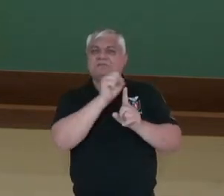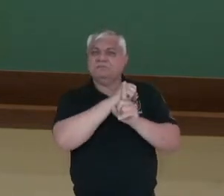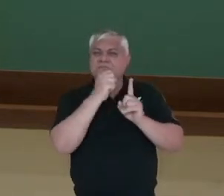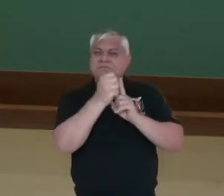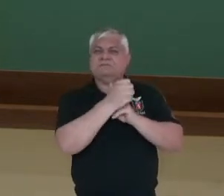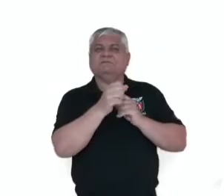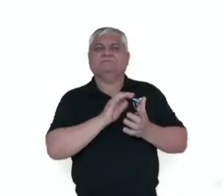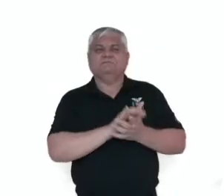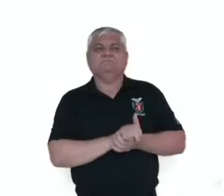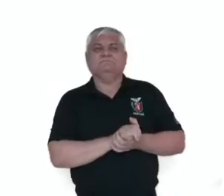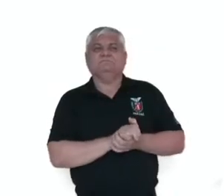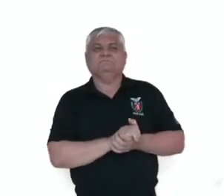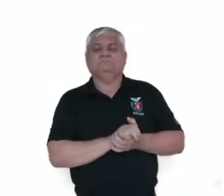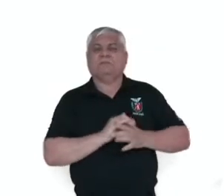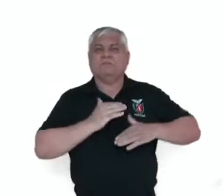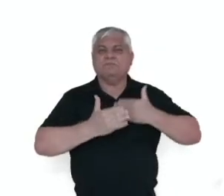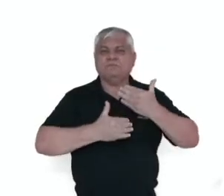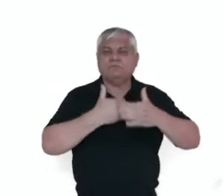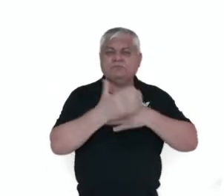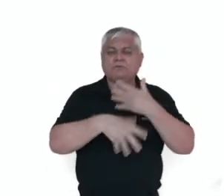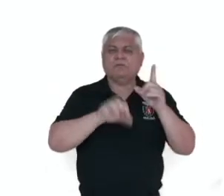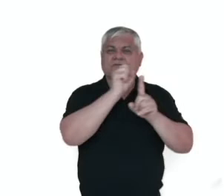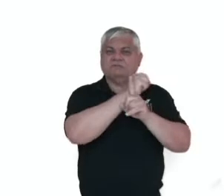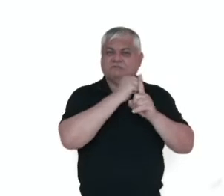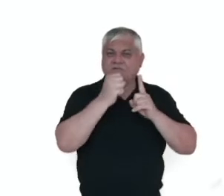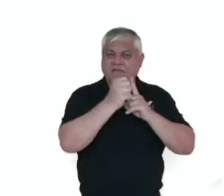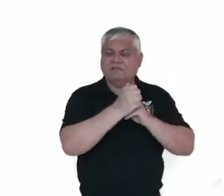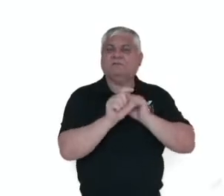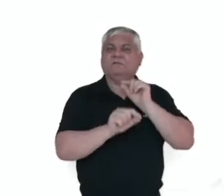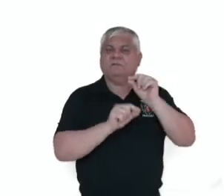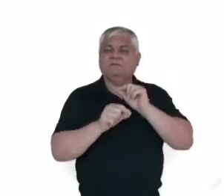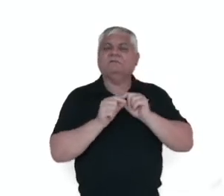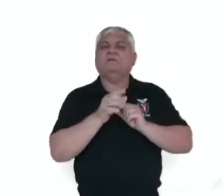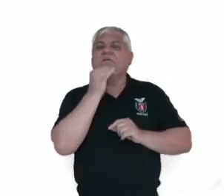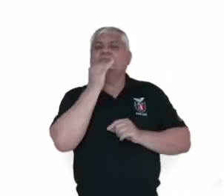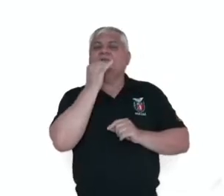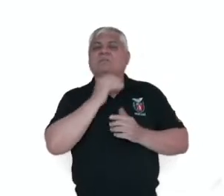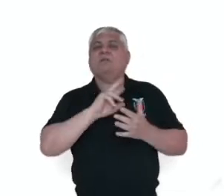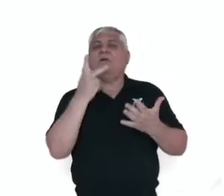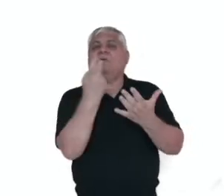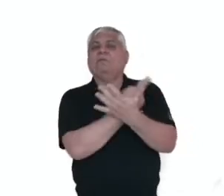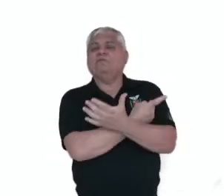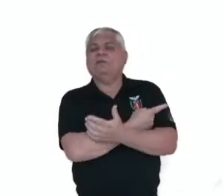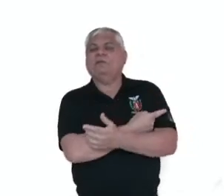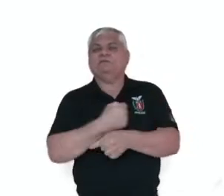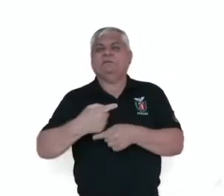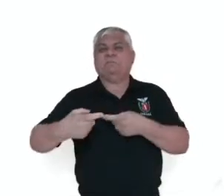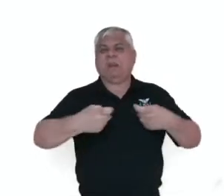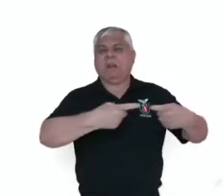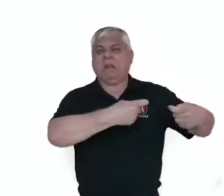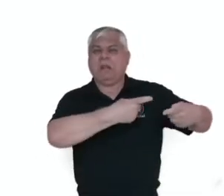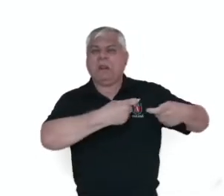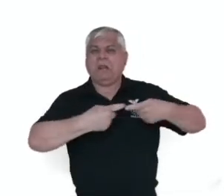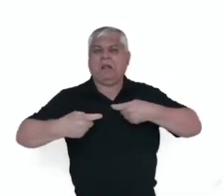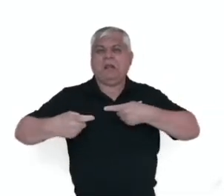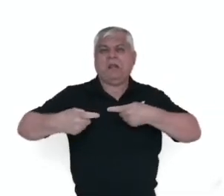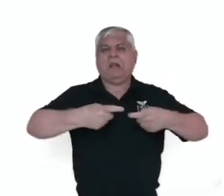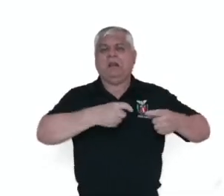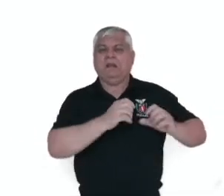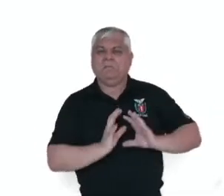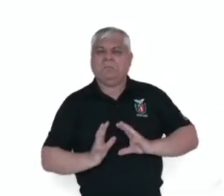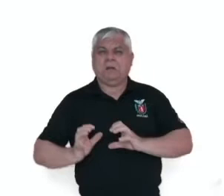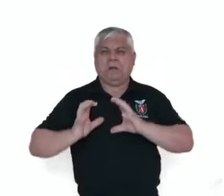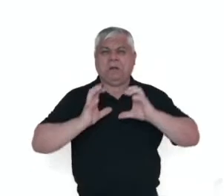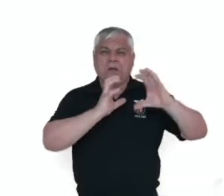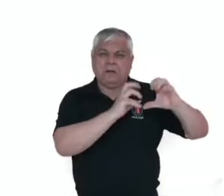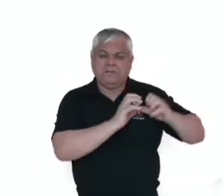O desenvolvimento da sociedade civil acaba por gerar confrontos, conflitos. Nesse